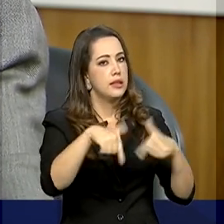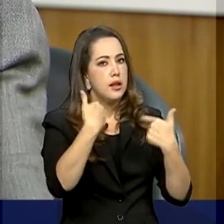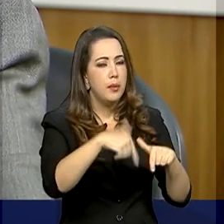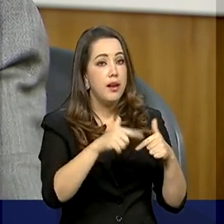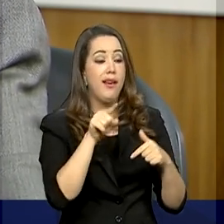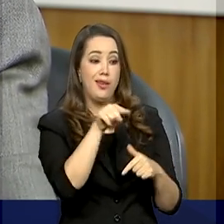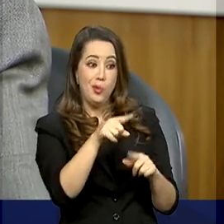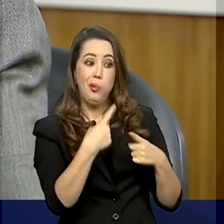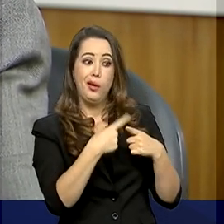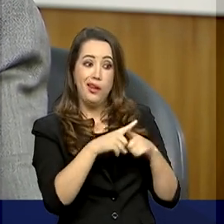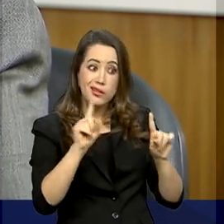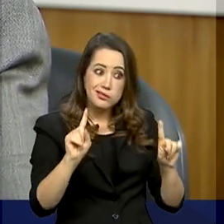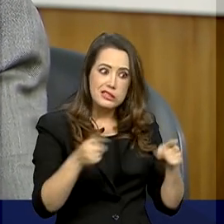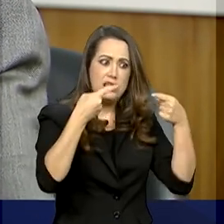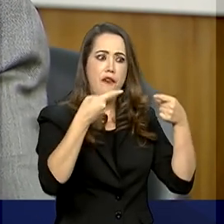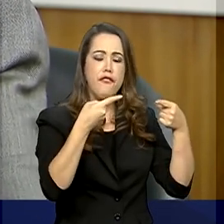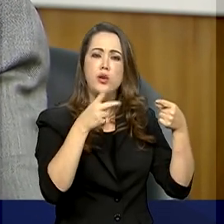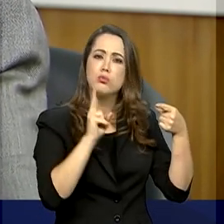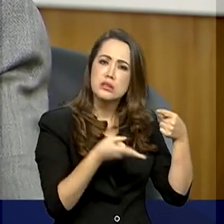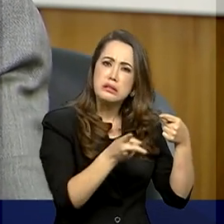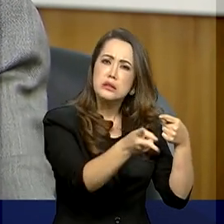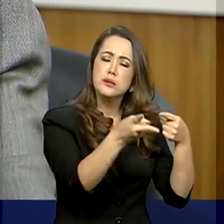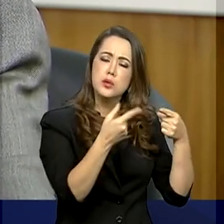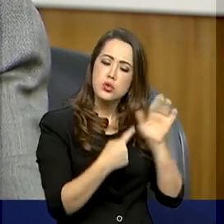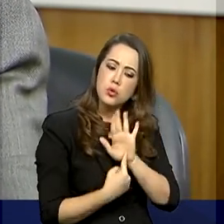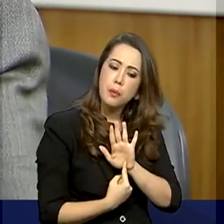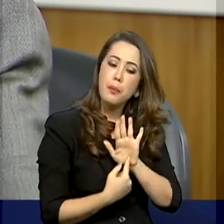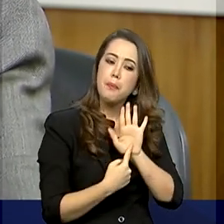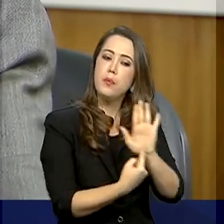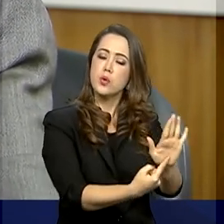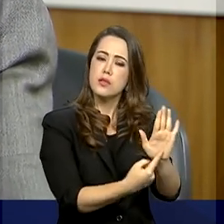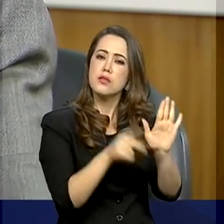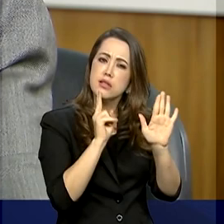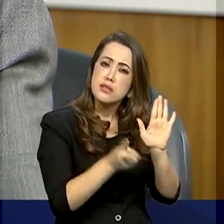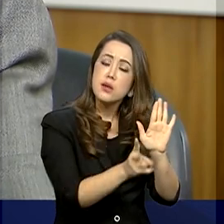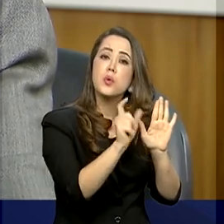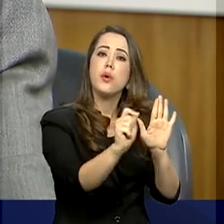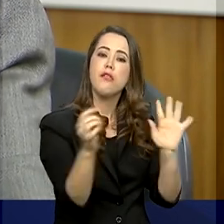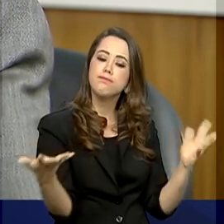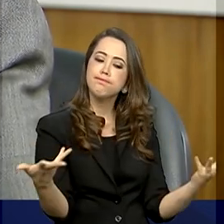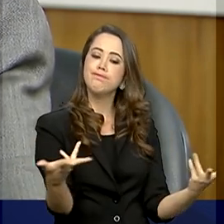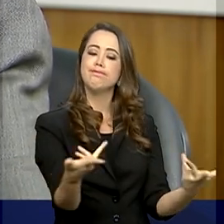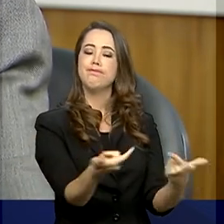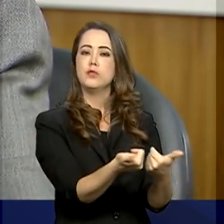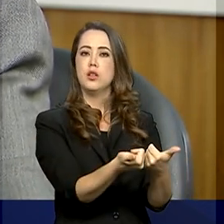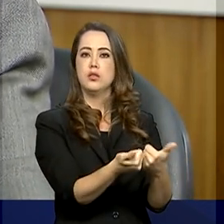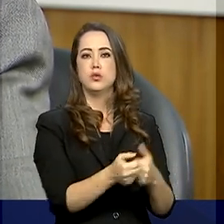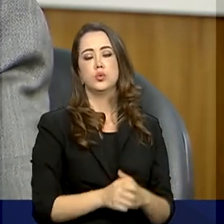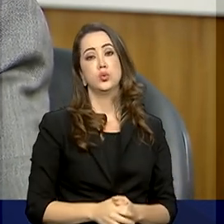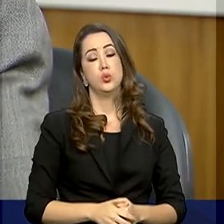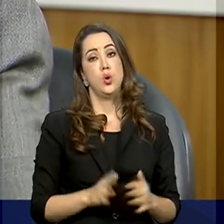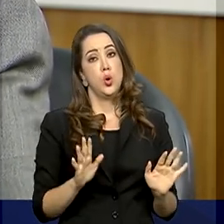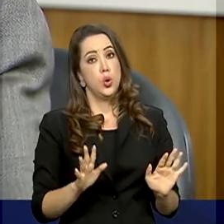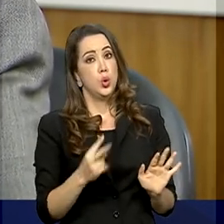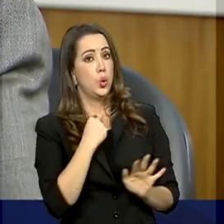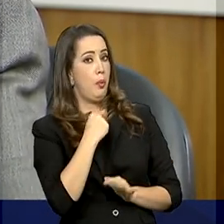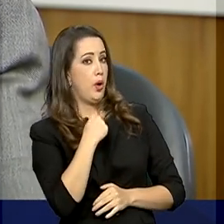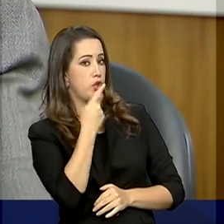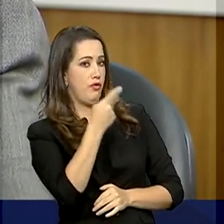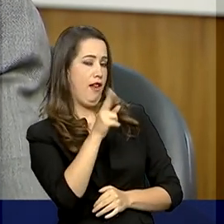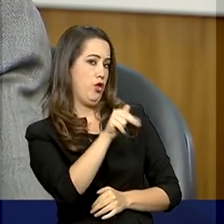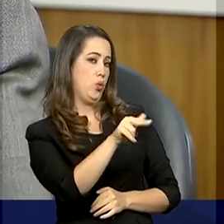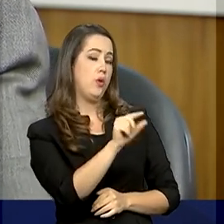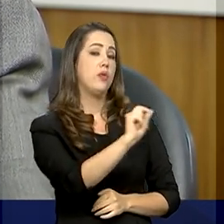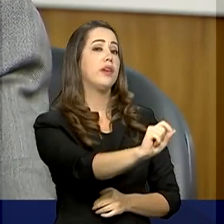desafio como uma forma permanente de demonstrar eficiência não se pode dizer jamais que uma